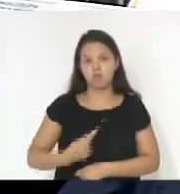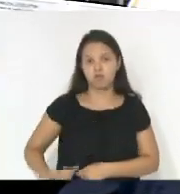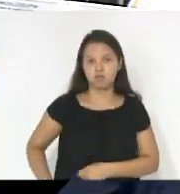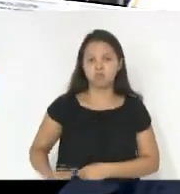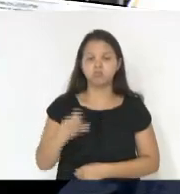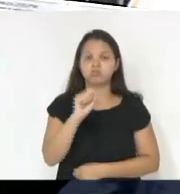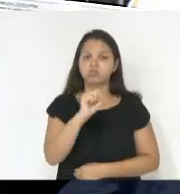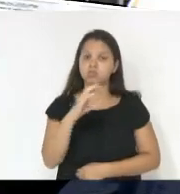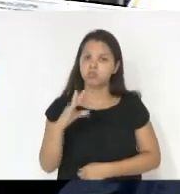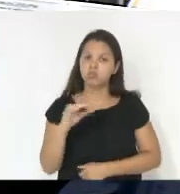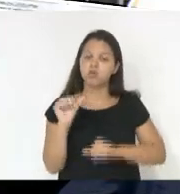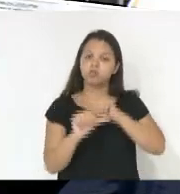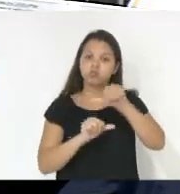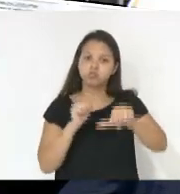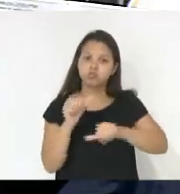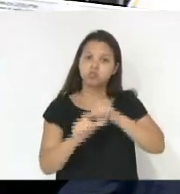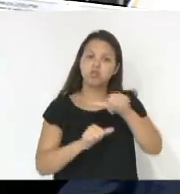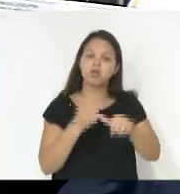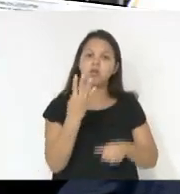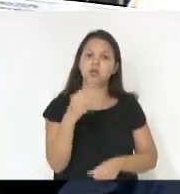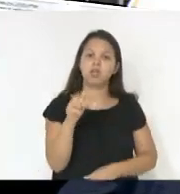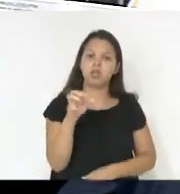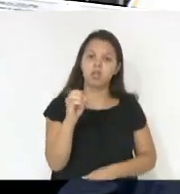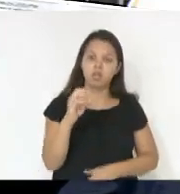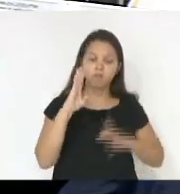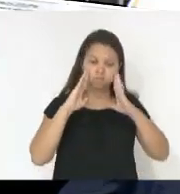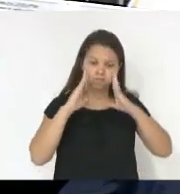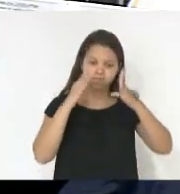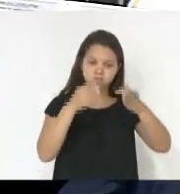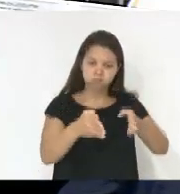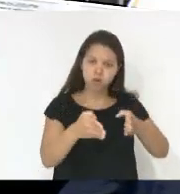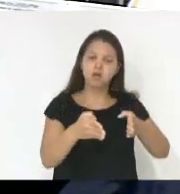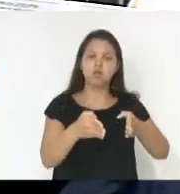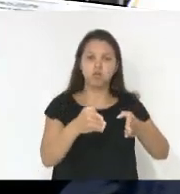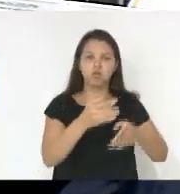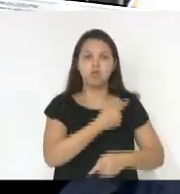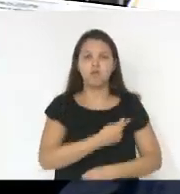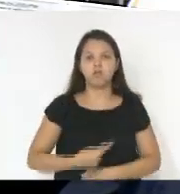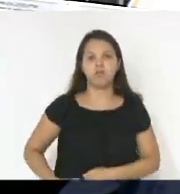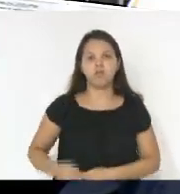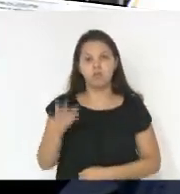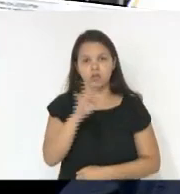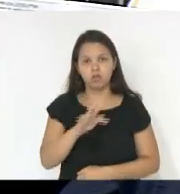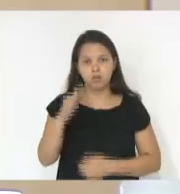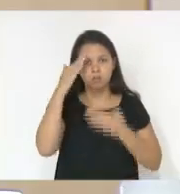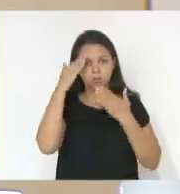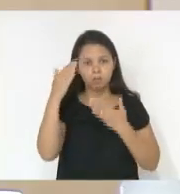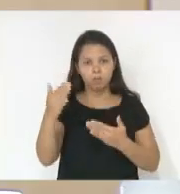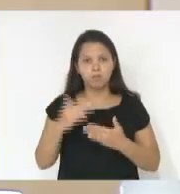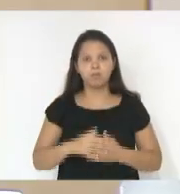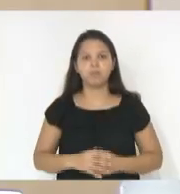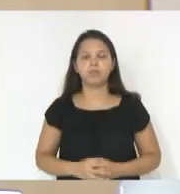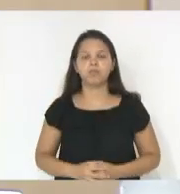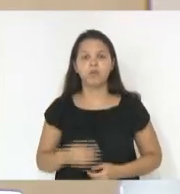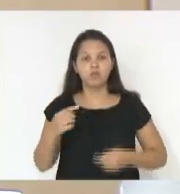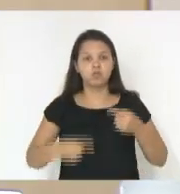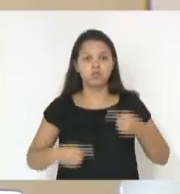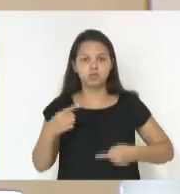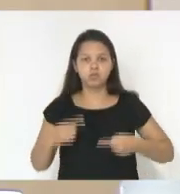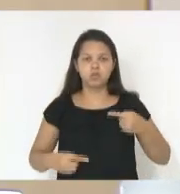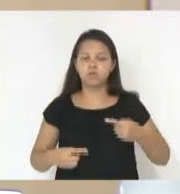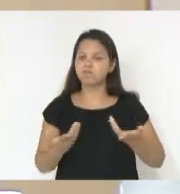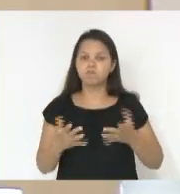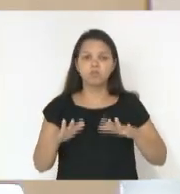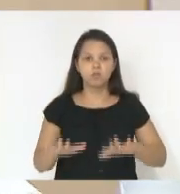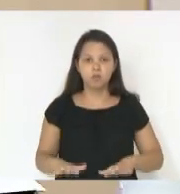para transformar a 470 numa grande prioridade do governo federal em investimentos aqui. Muito obrigado, senhor presidente. Ainda em discussão, não